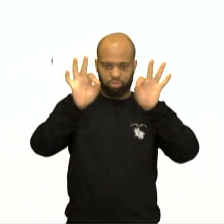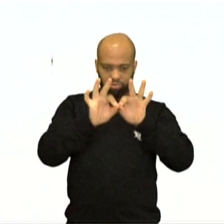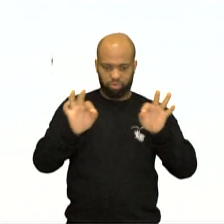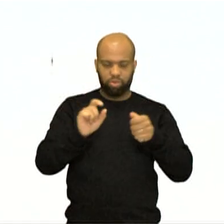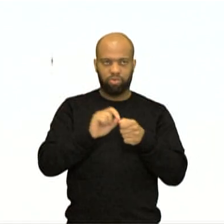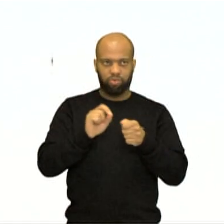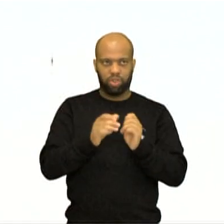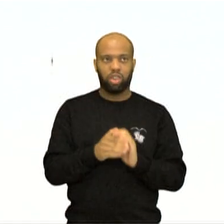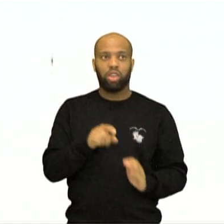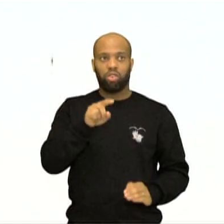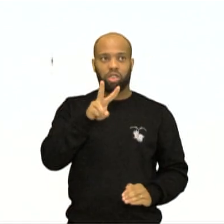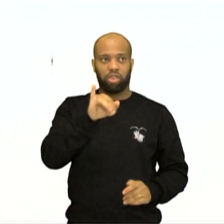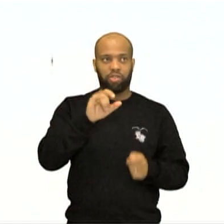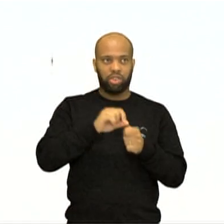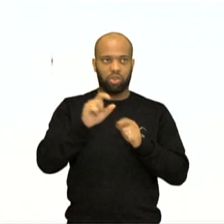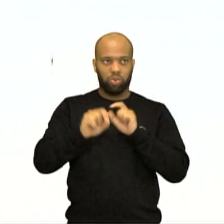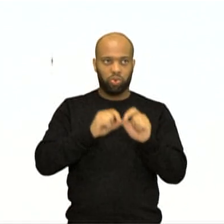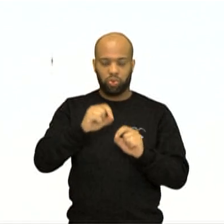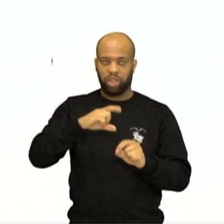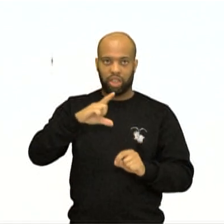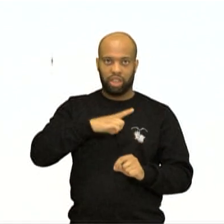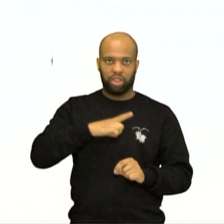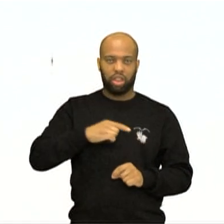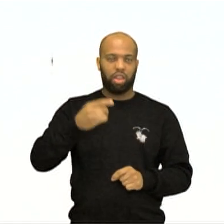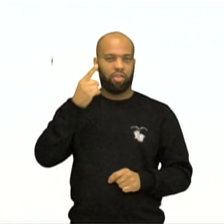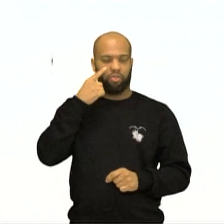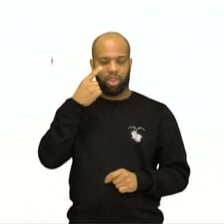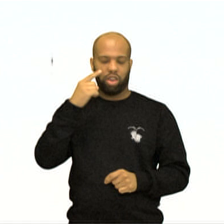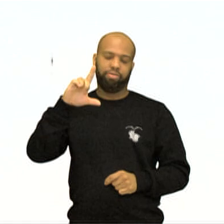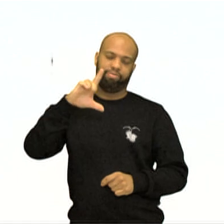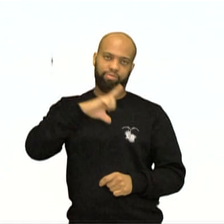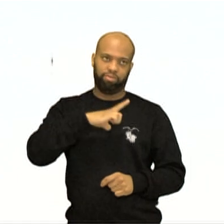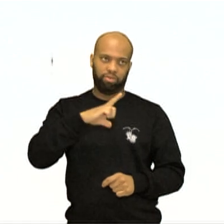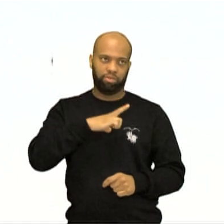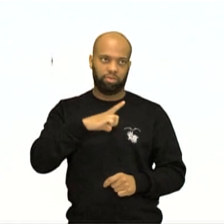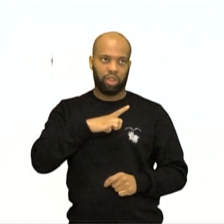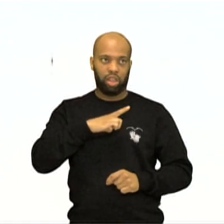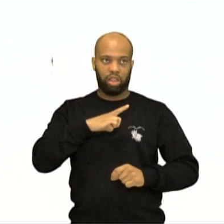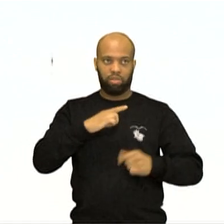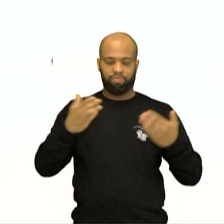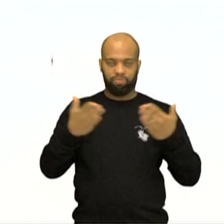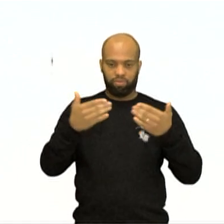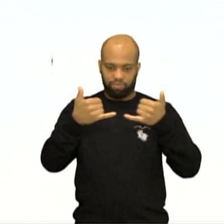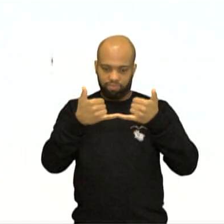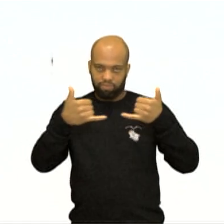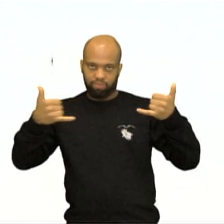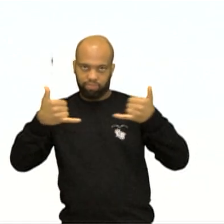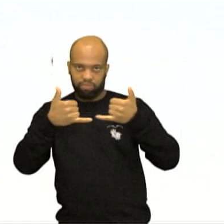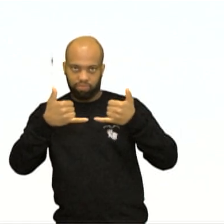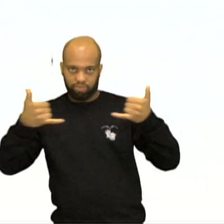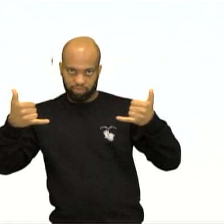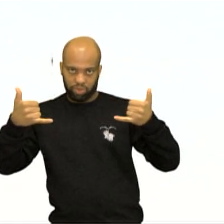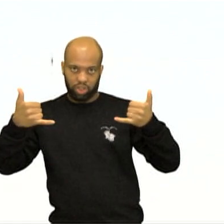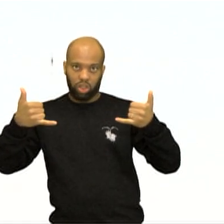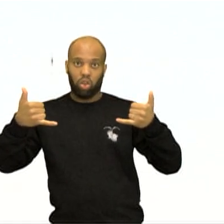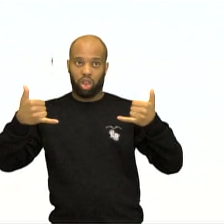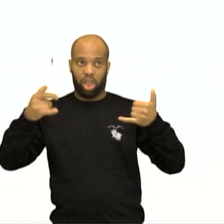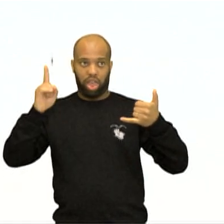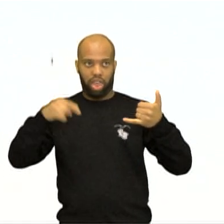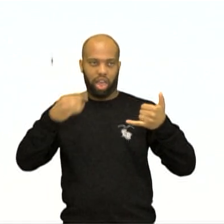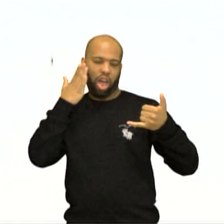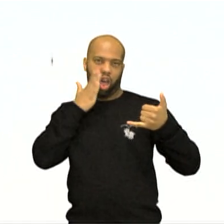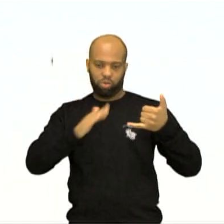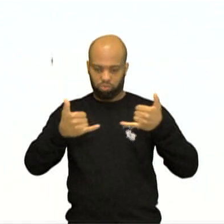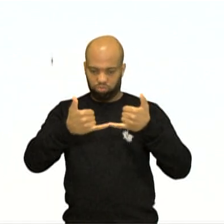simples. Você vai colocar a origem do vetor R1 com a origem do vetor R2, certo? Que essa figura está